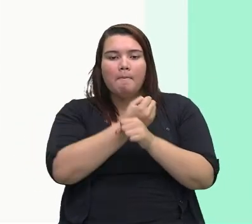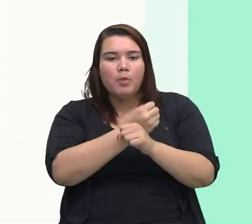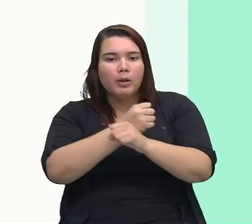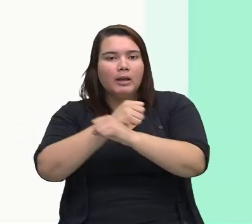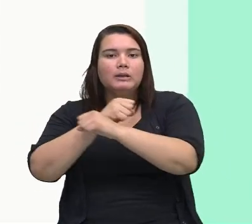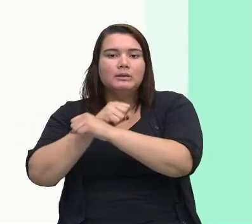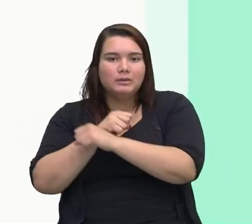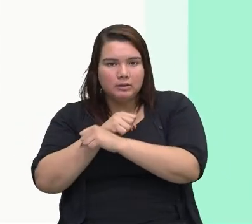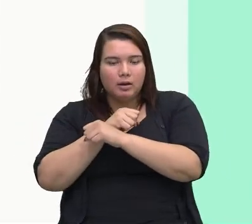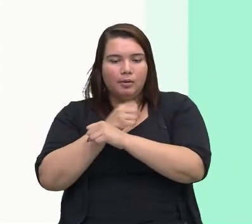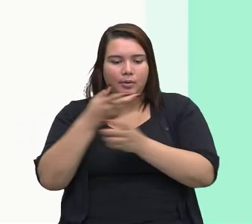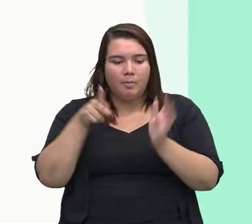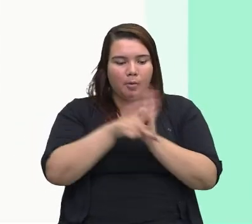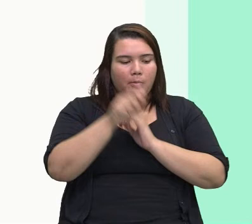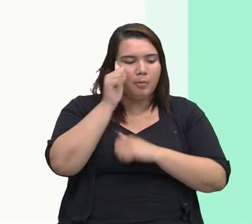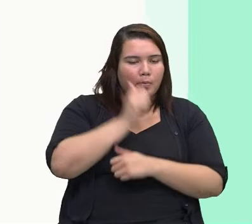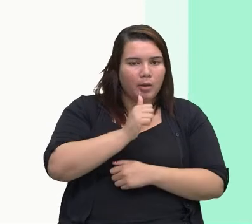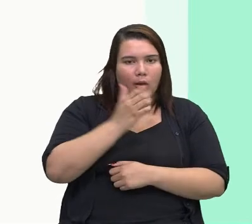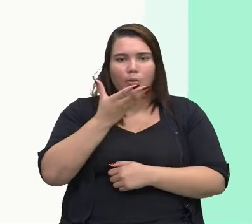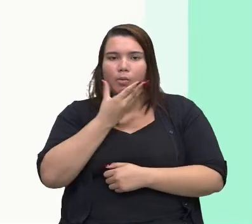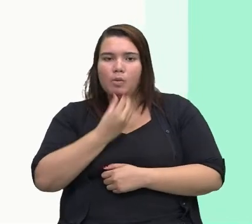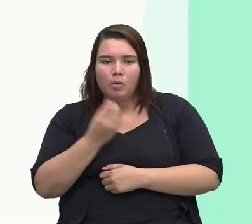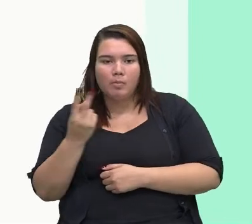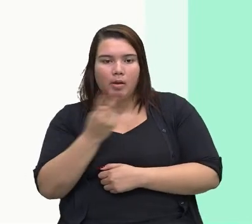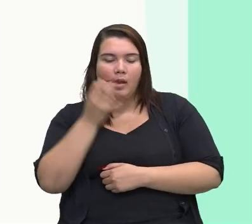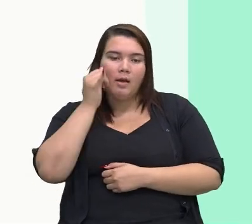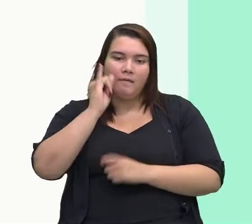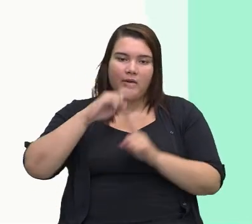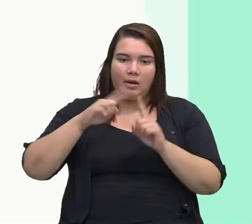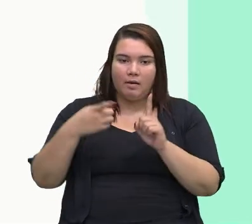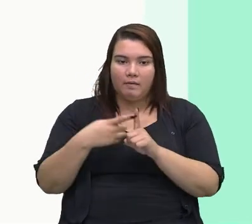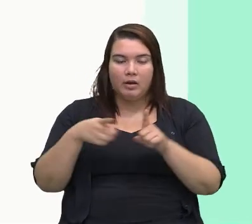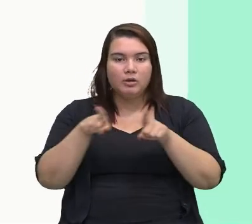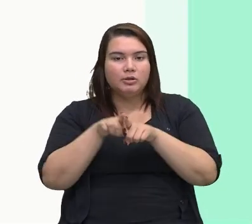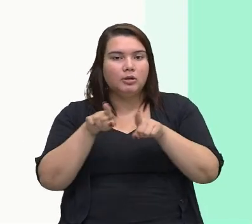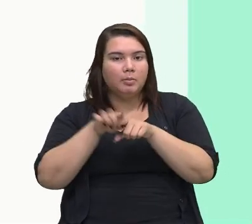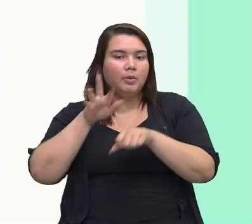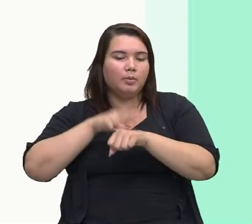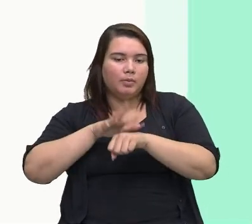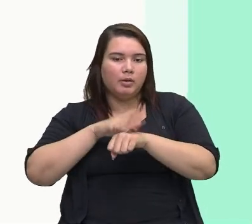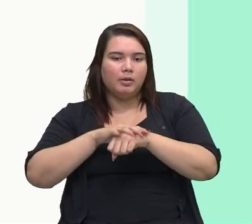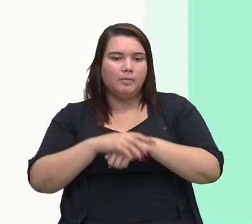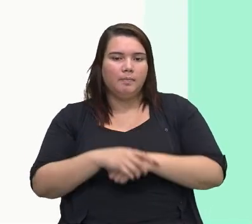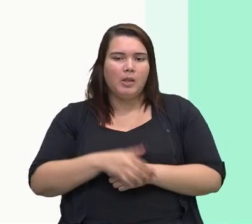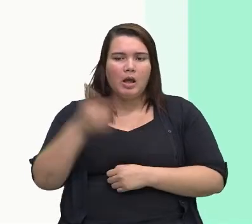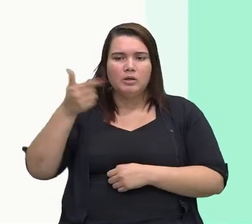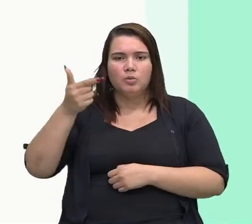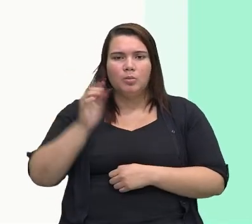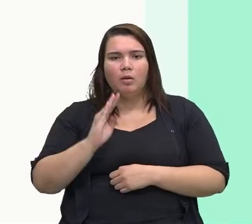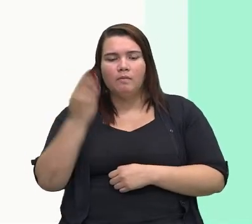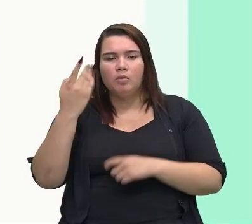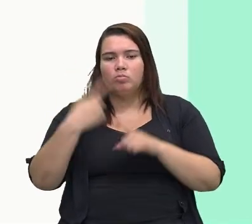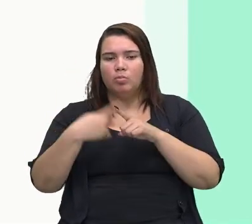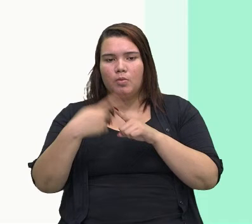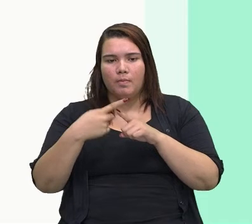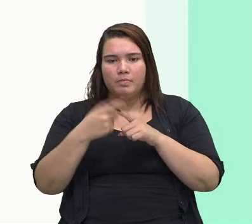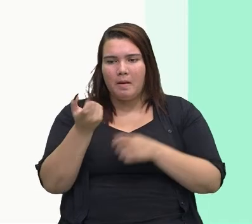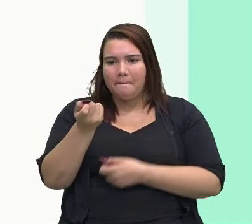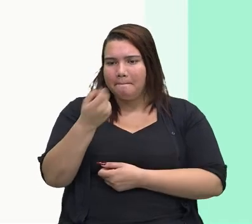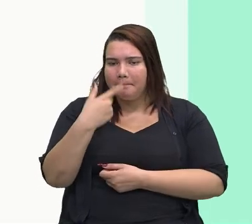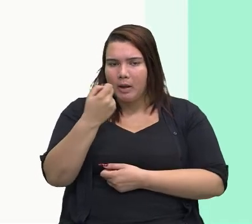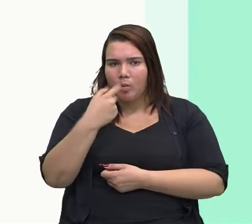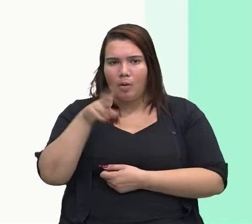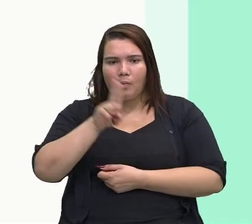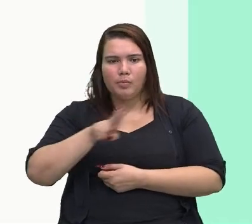sexuais, ela impede tanto a gravidez quanto as ISTs. A segunda está falsa porque pílulas anticoncepcionais